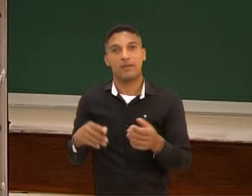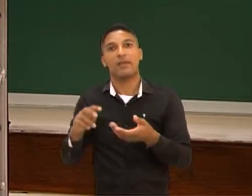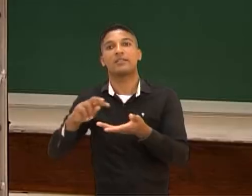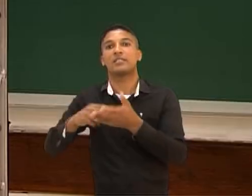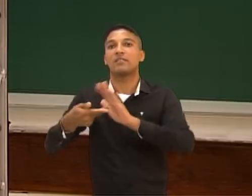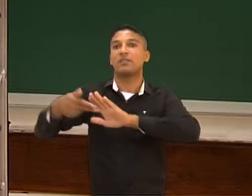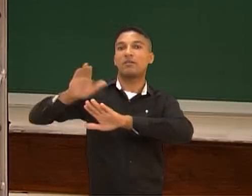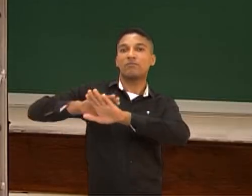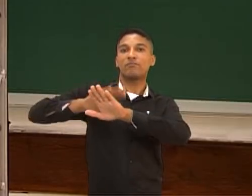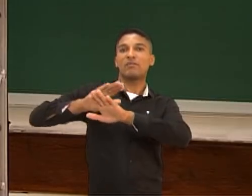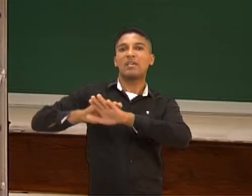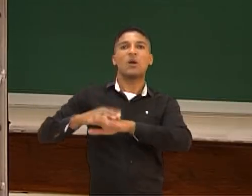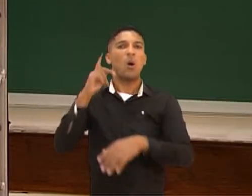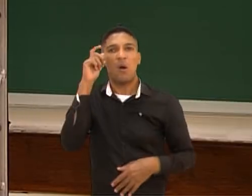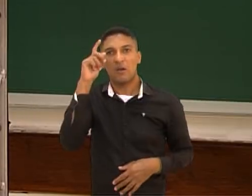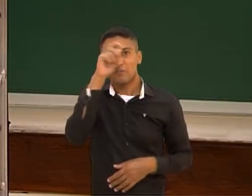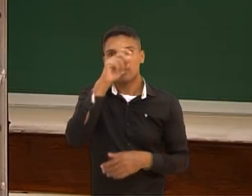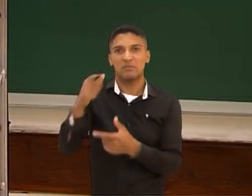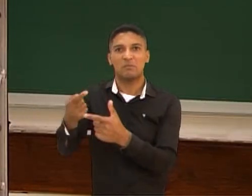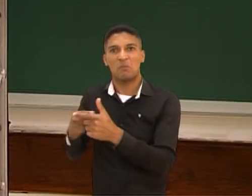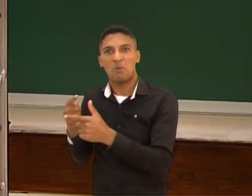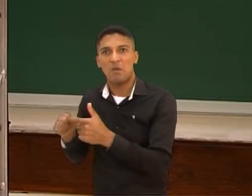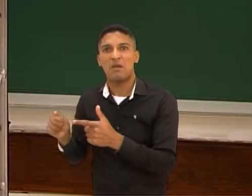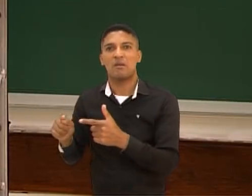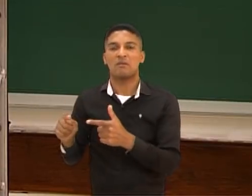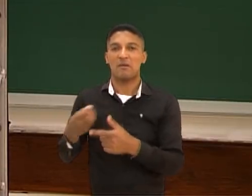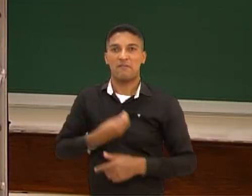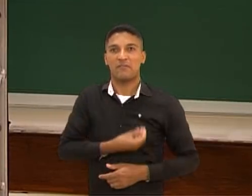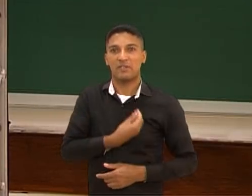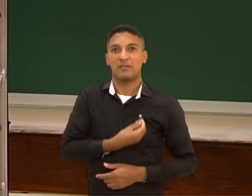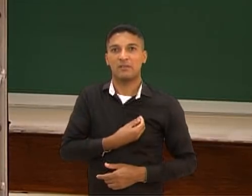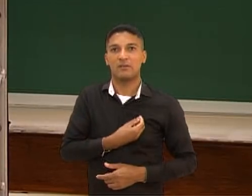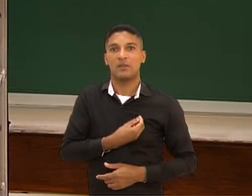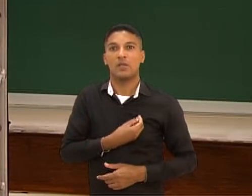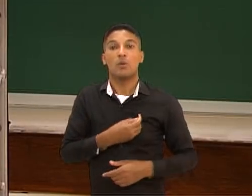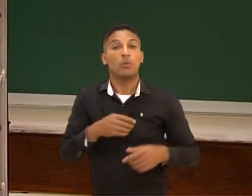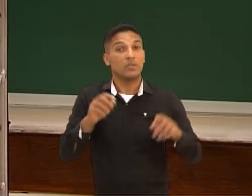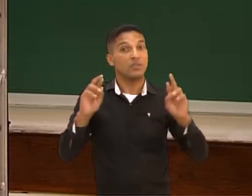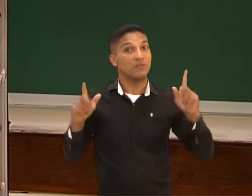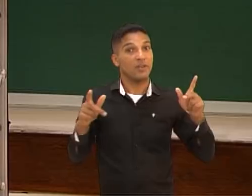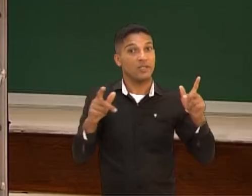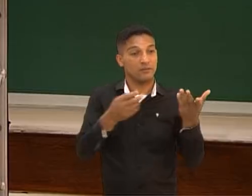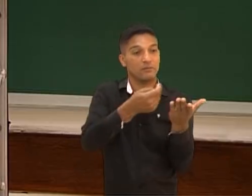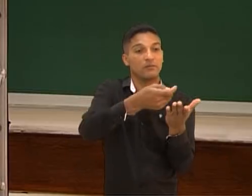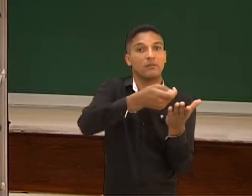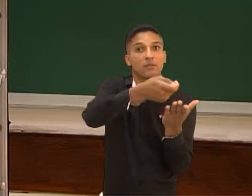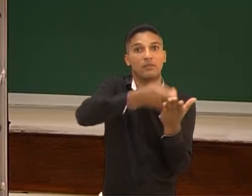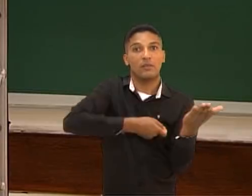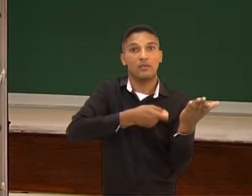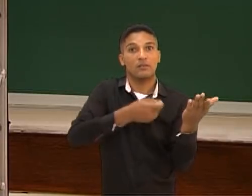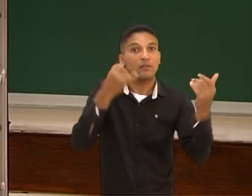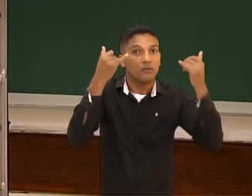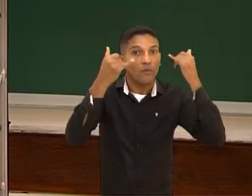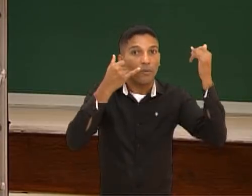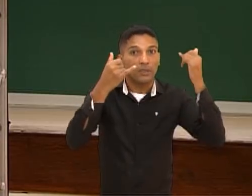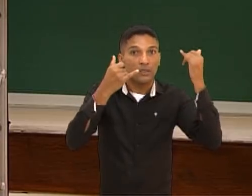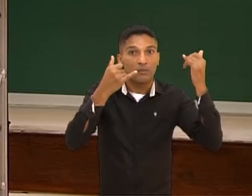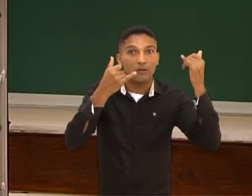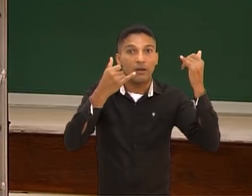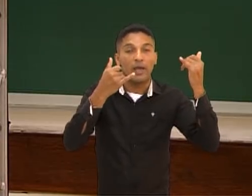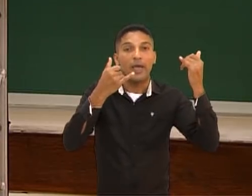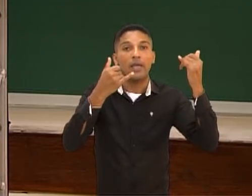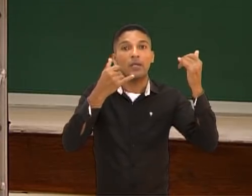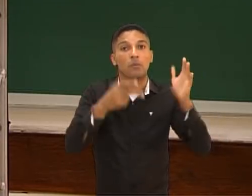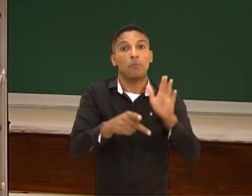ela adquire o sentido denotativo que a gente chama. Então, num texto informativo, as informações, as palavras que vão compô-lo têm que estar no